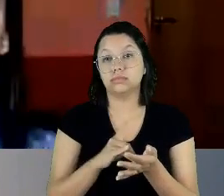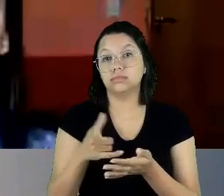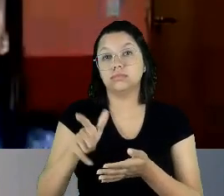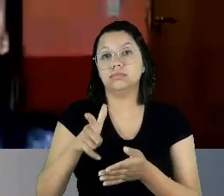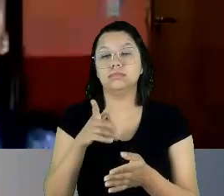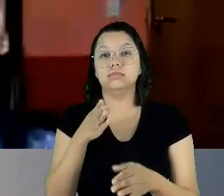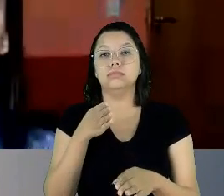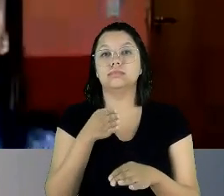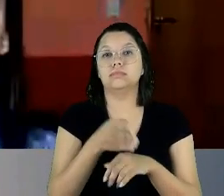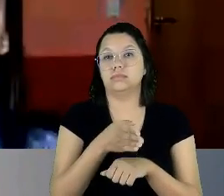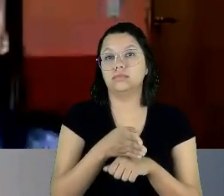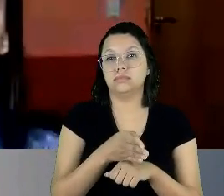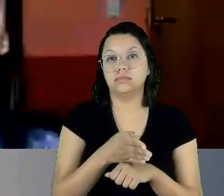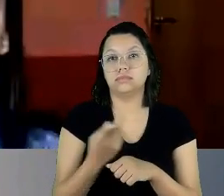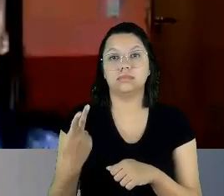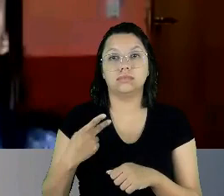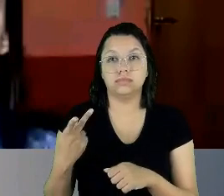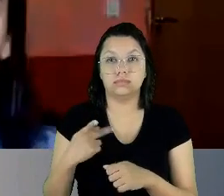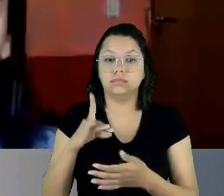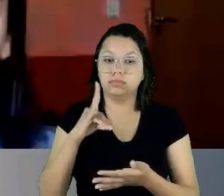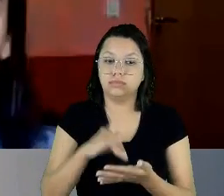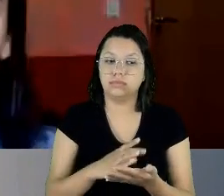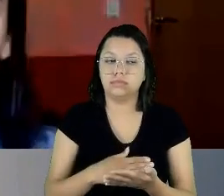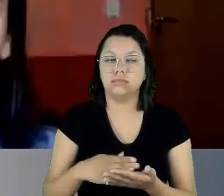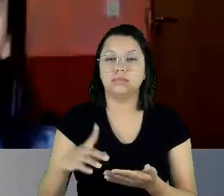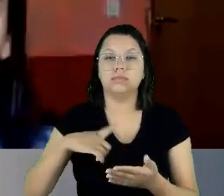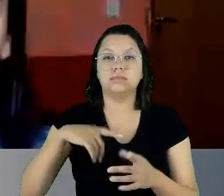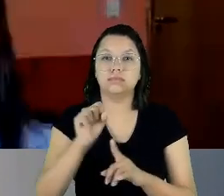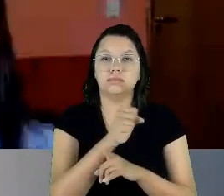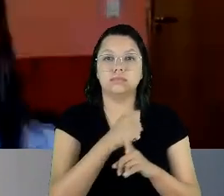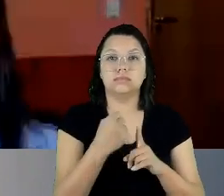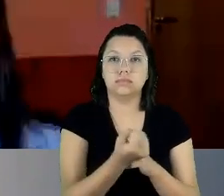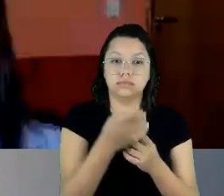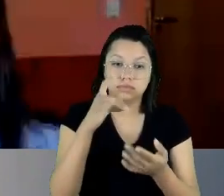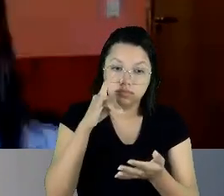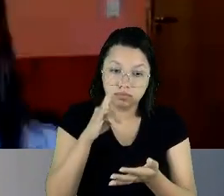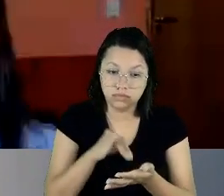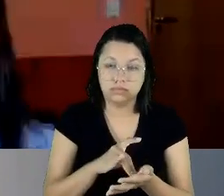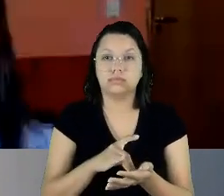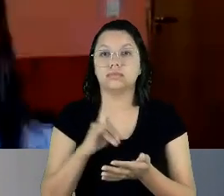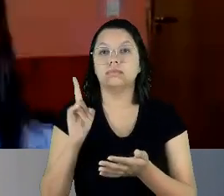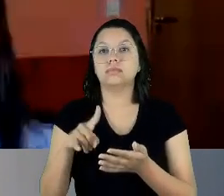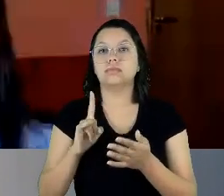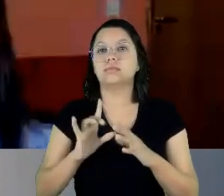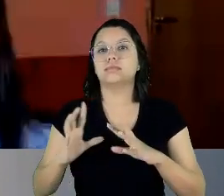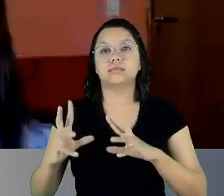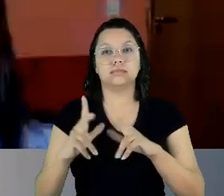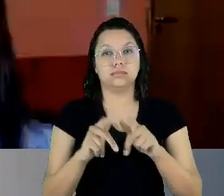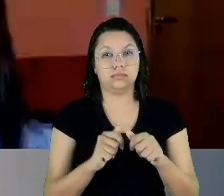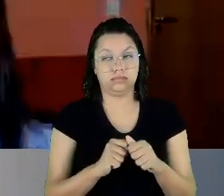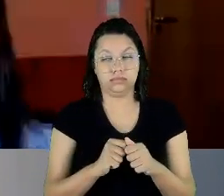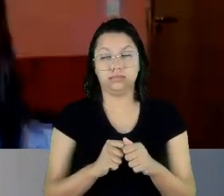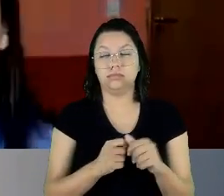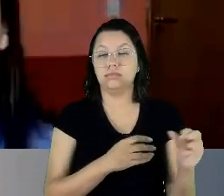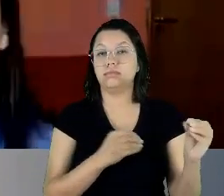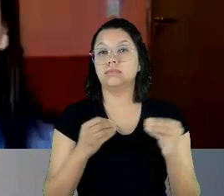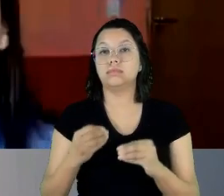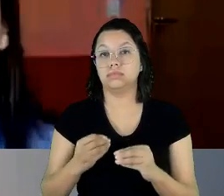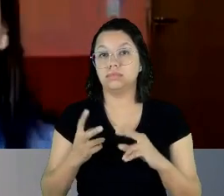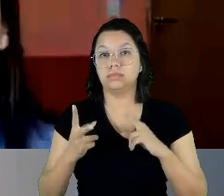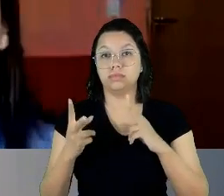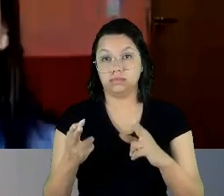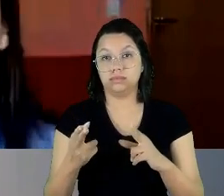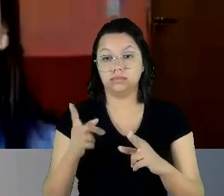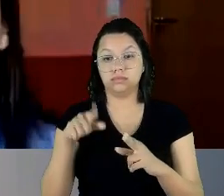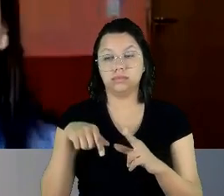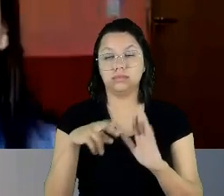não tem acesso para a gente começar a ter uma sociedade que, de fato, seja para todo mundo e que traga a